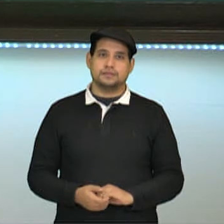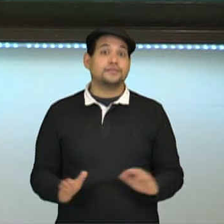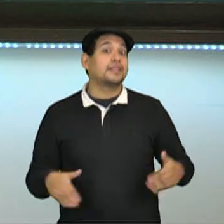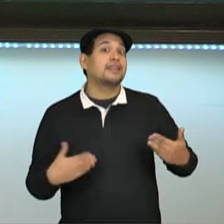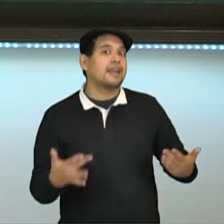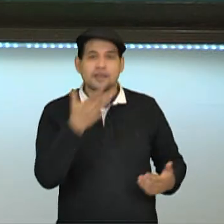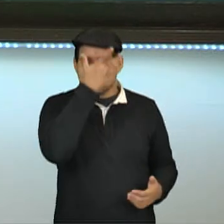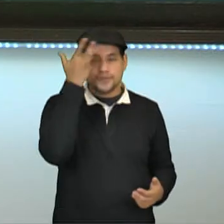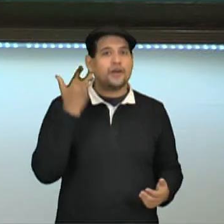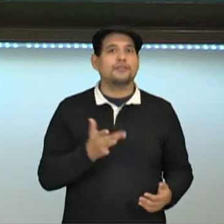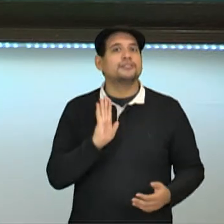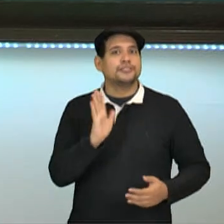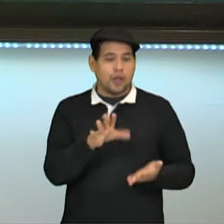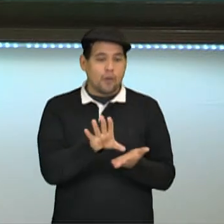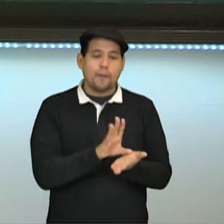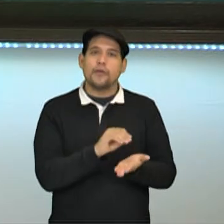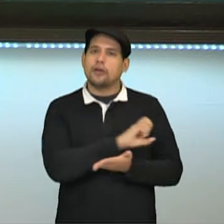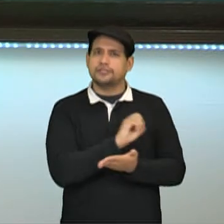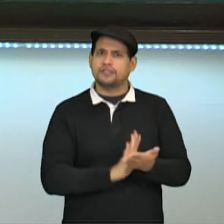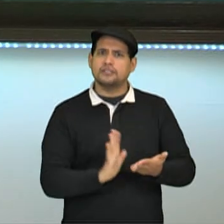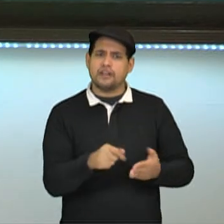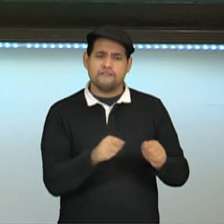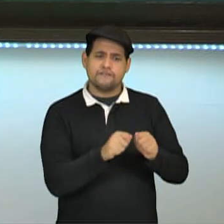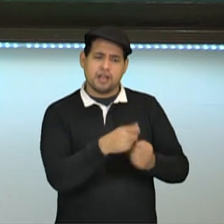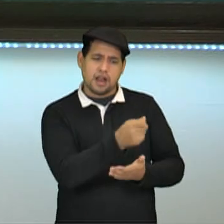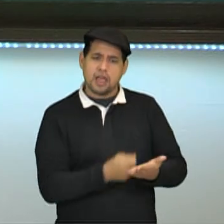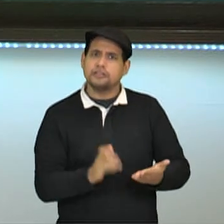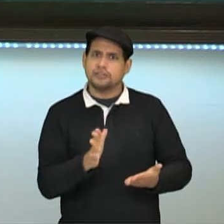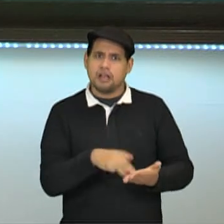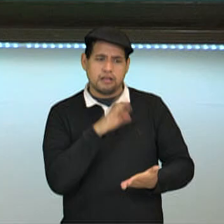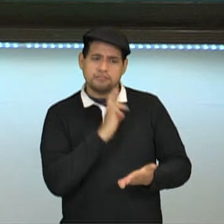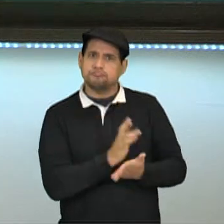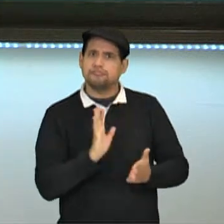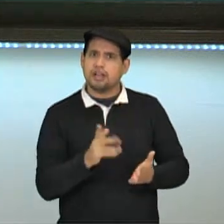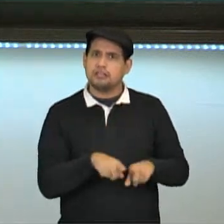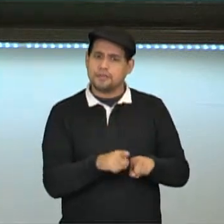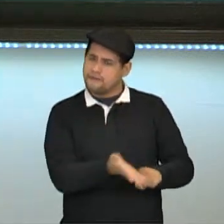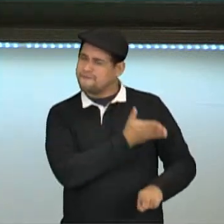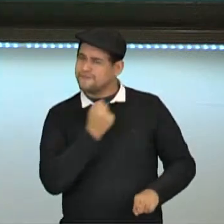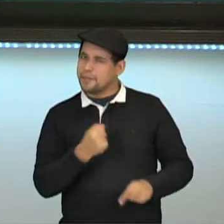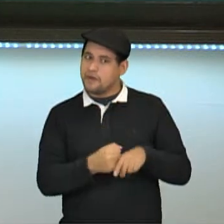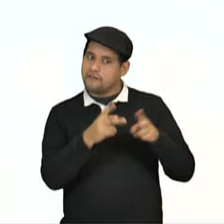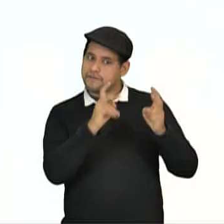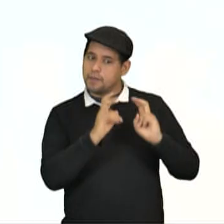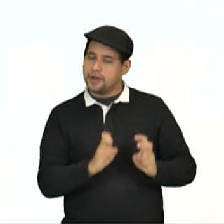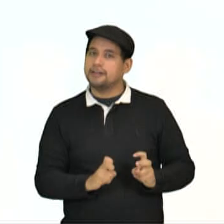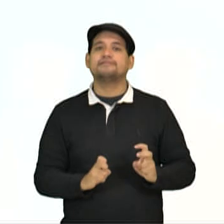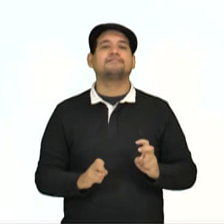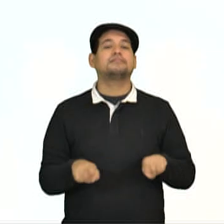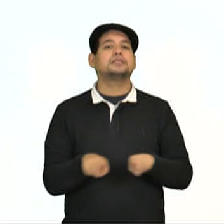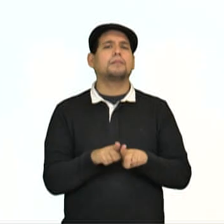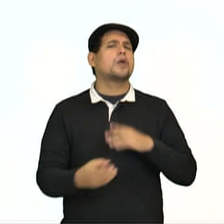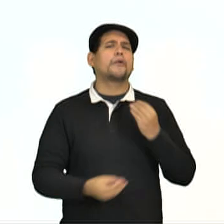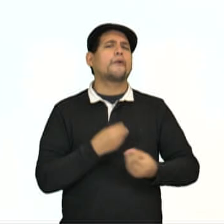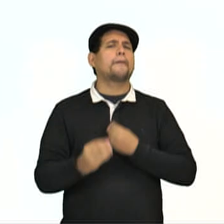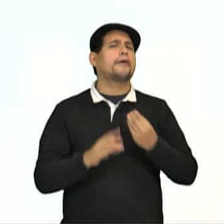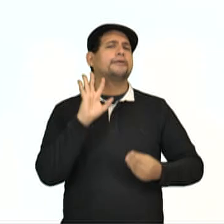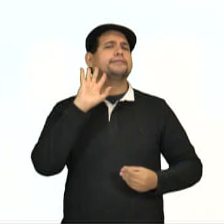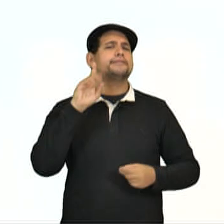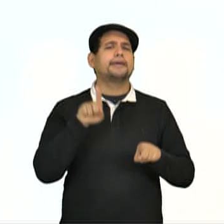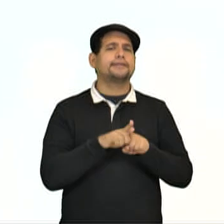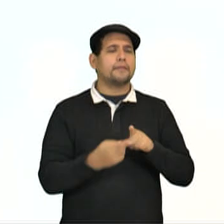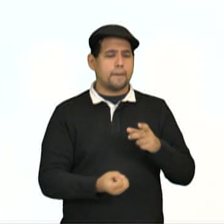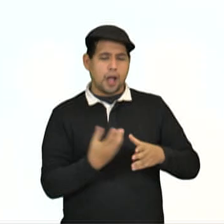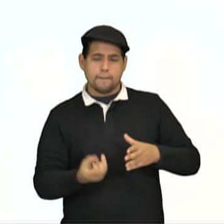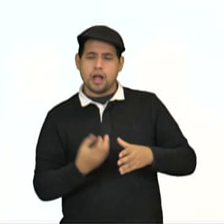E aí, galerinha, copiou o exercício? Fez a anotação? Respondeu? Bora lá então conferir? A reprodução é